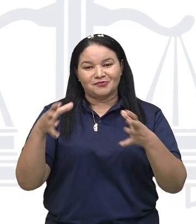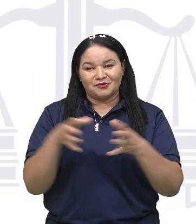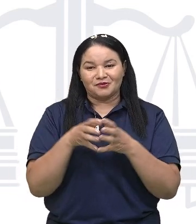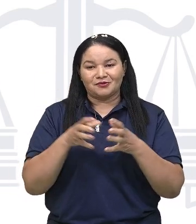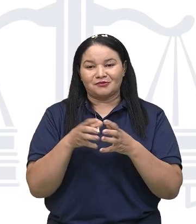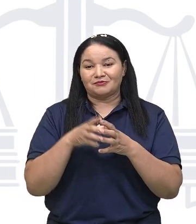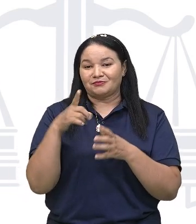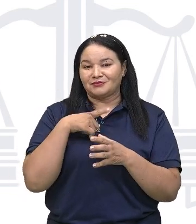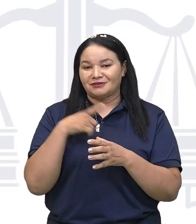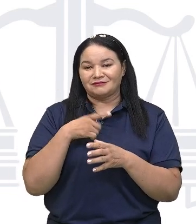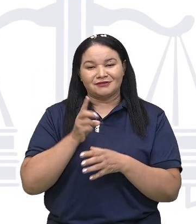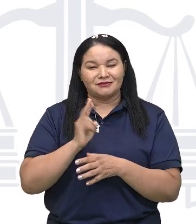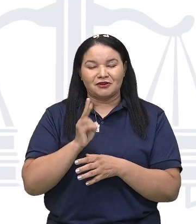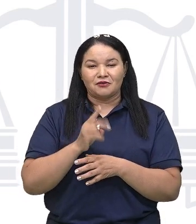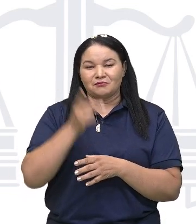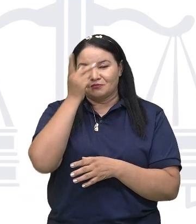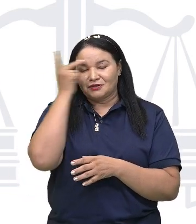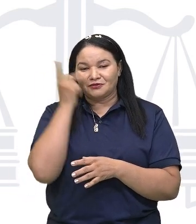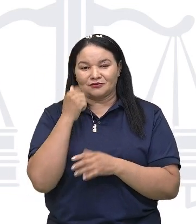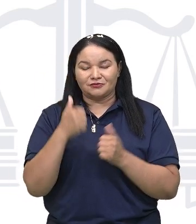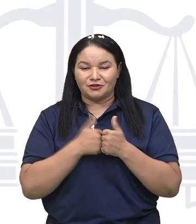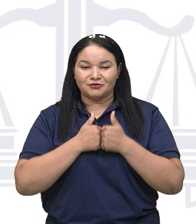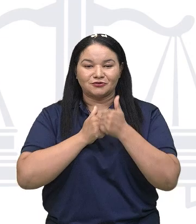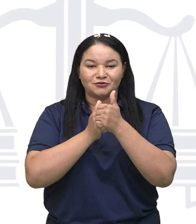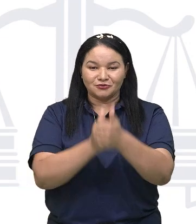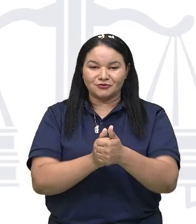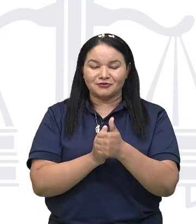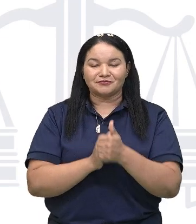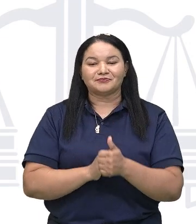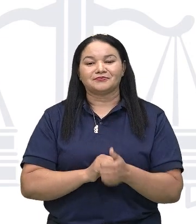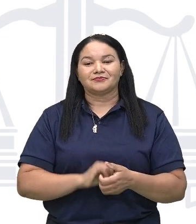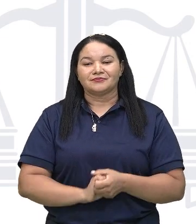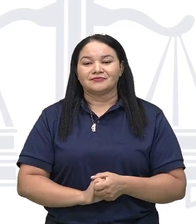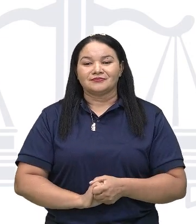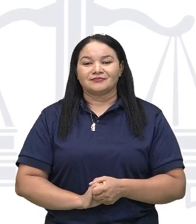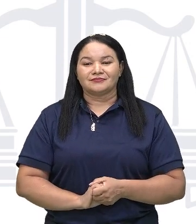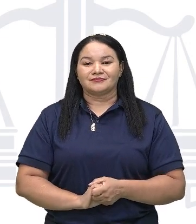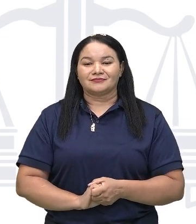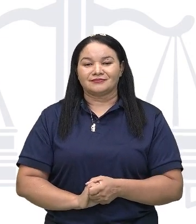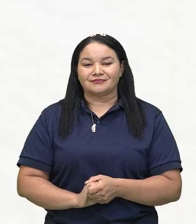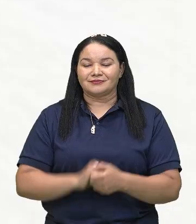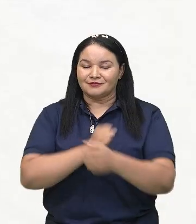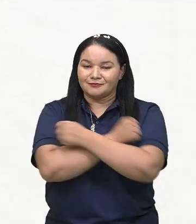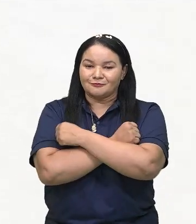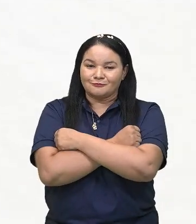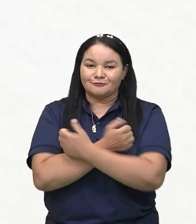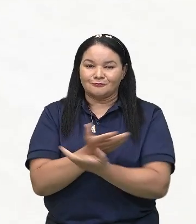sempre alguém com quem contar. Margaret Kert, muito bem. Um abraço.